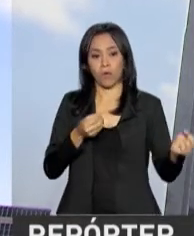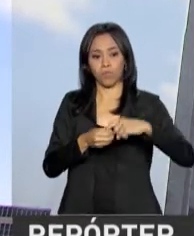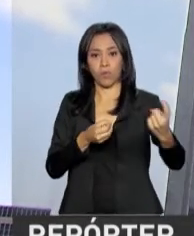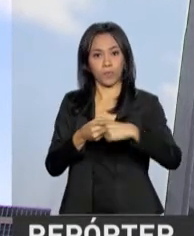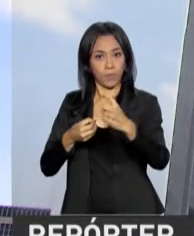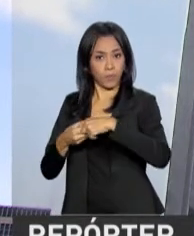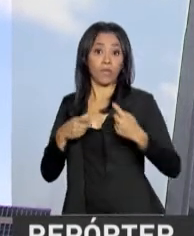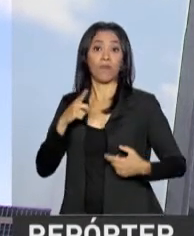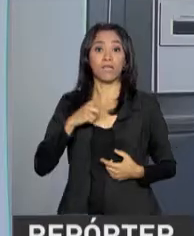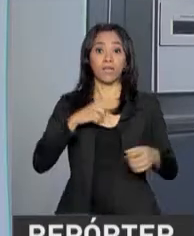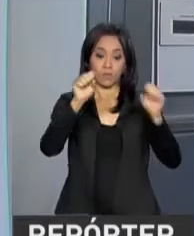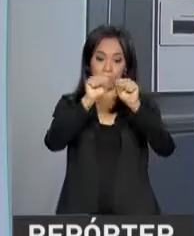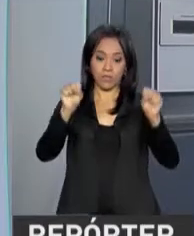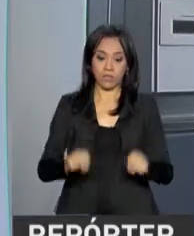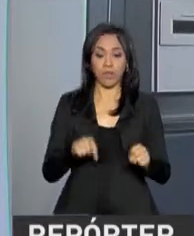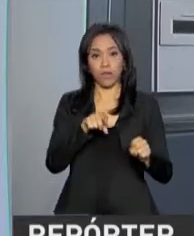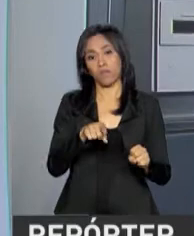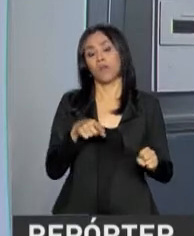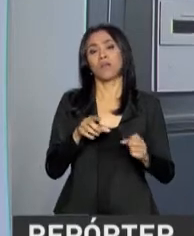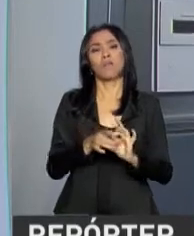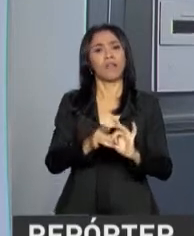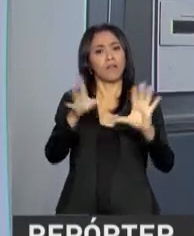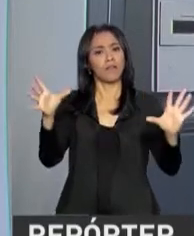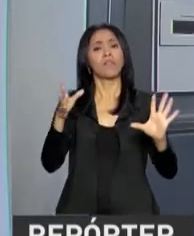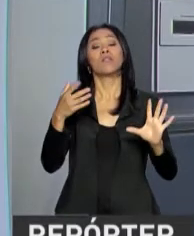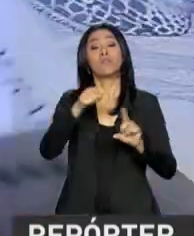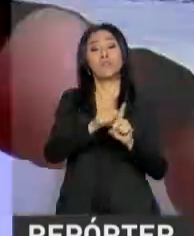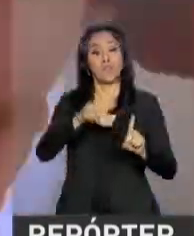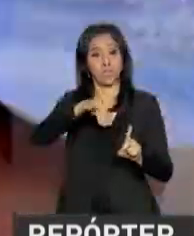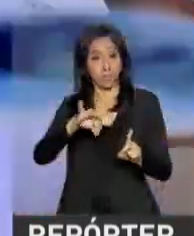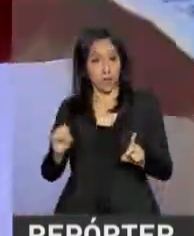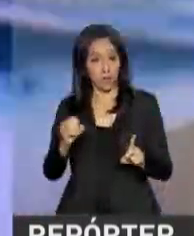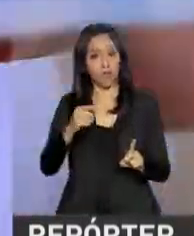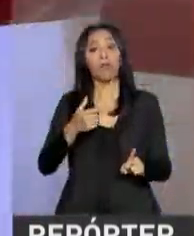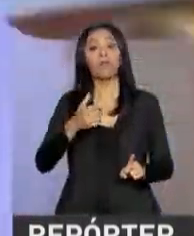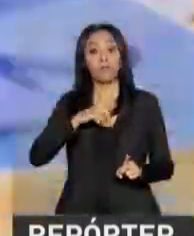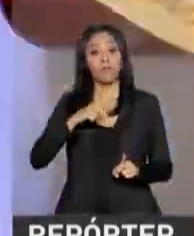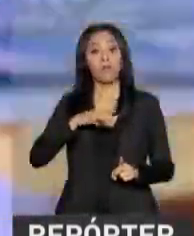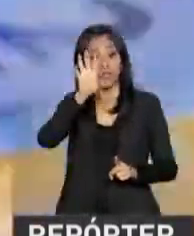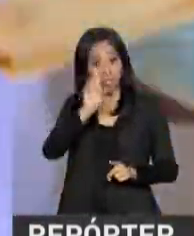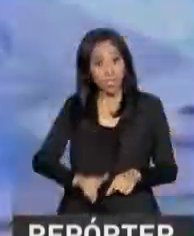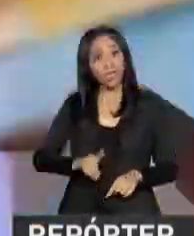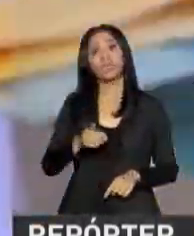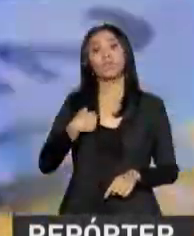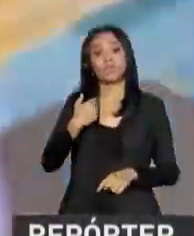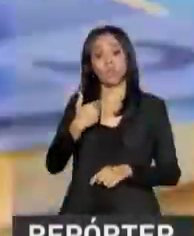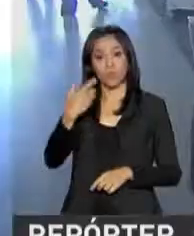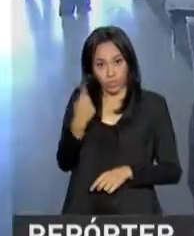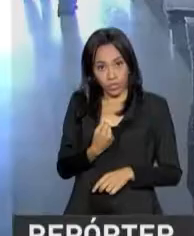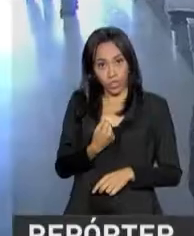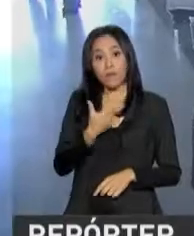de uma plataforma digital que deve estar disponível em maio tem direito à indenização todos que entraram na justiça